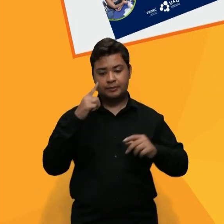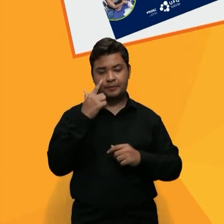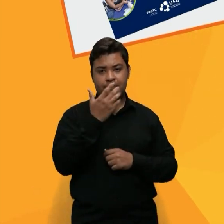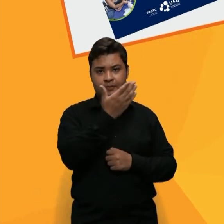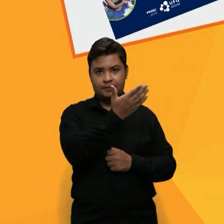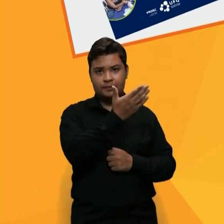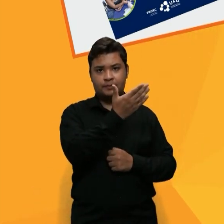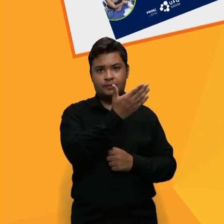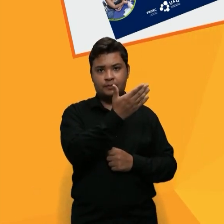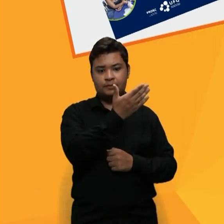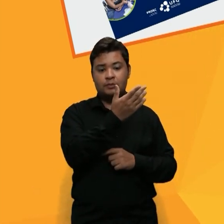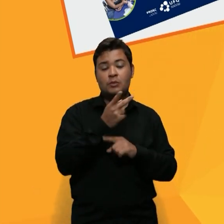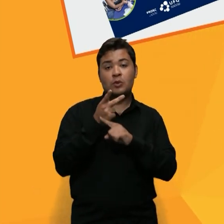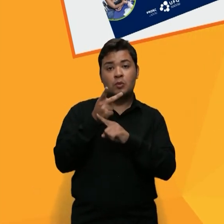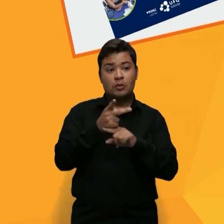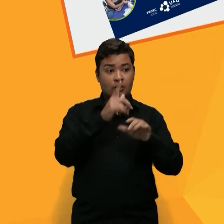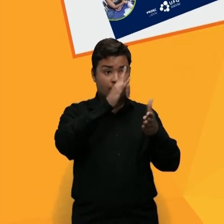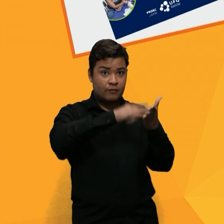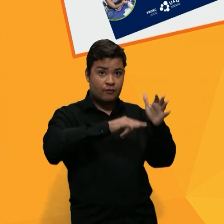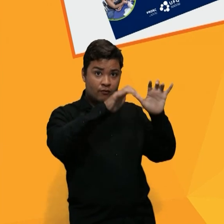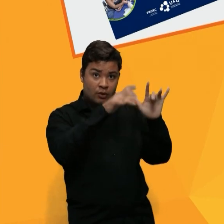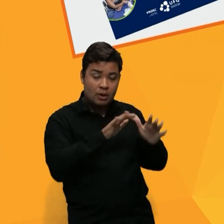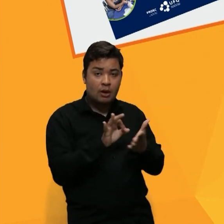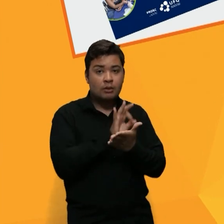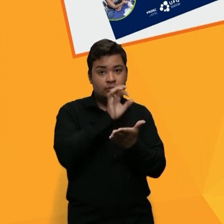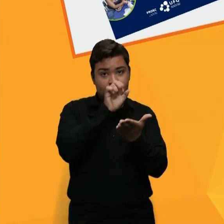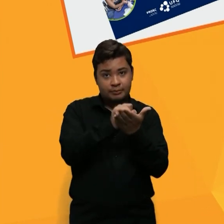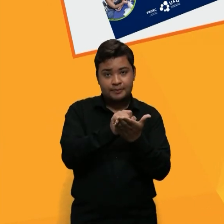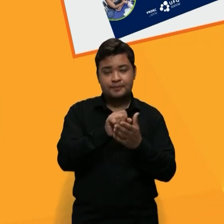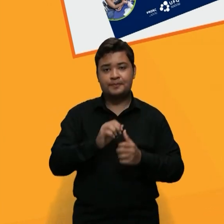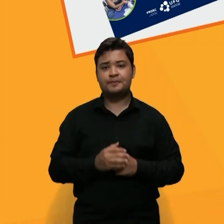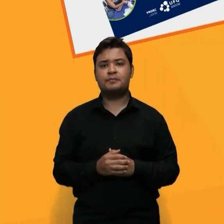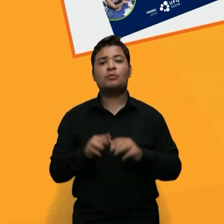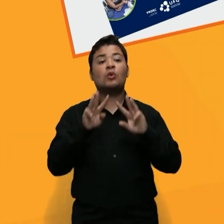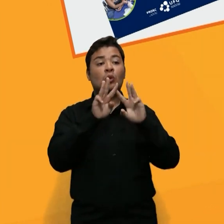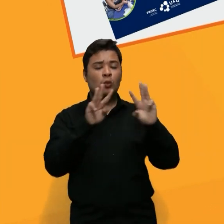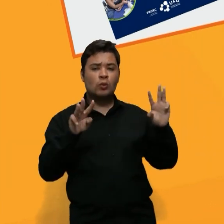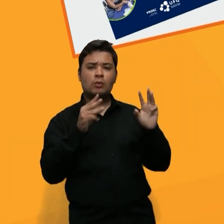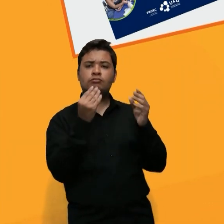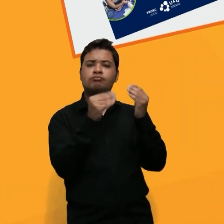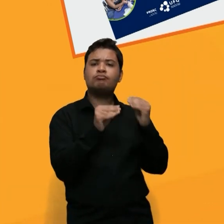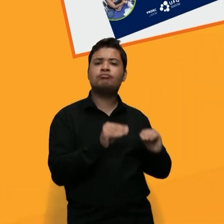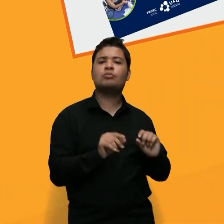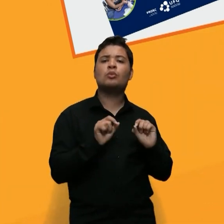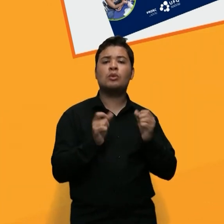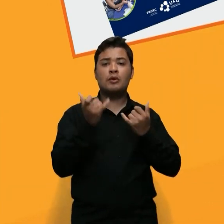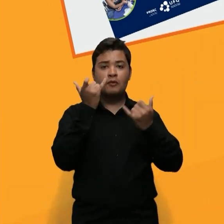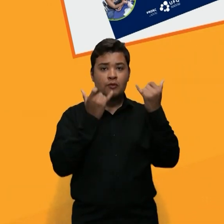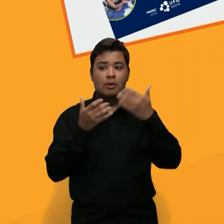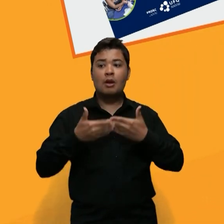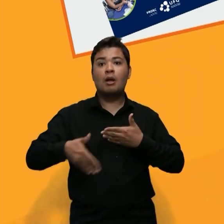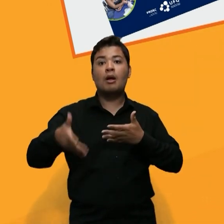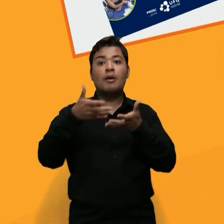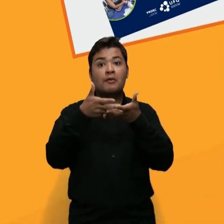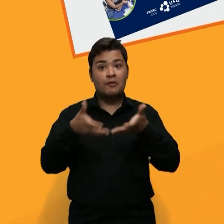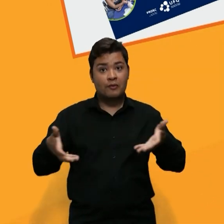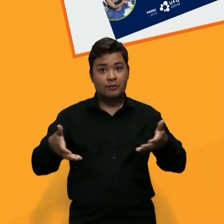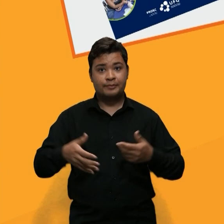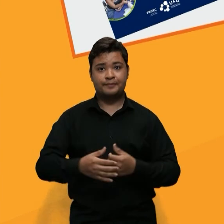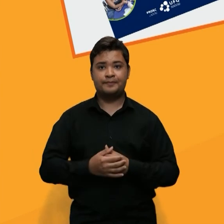proec.ufg.br, buscar o formulário e fazer a inscrição. No site você também encontra informações sobre os próximos eventos.